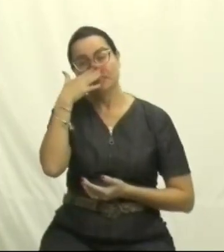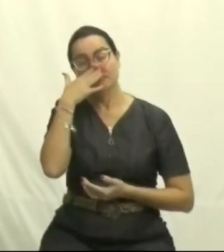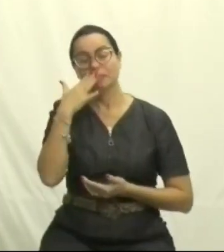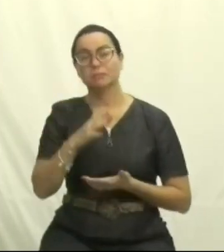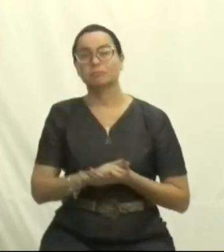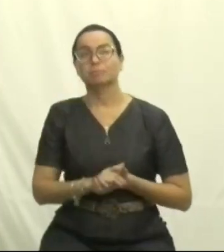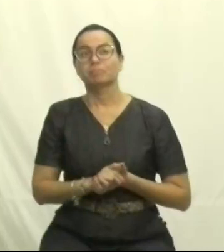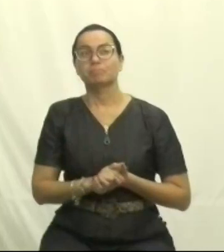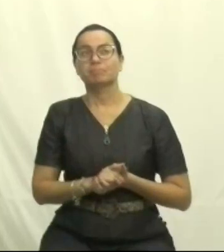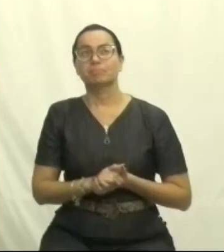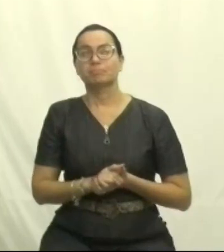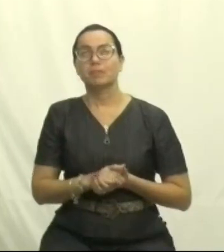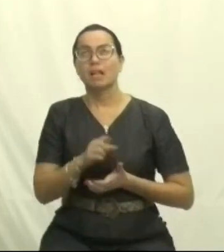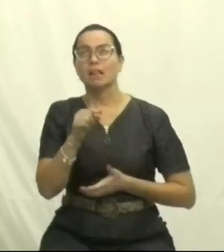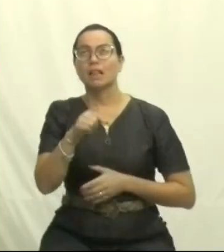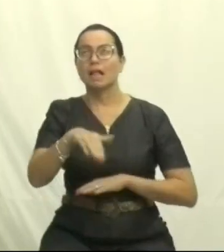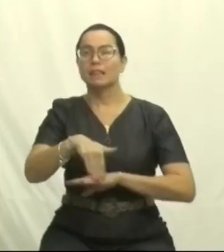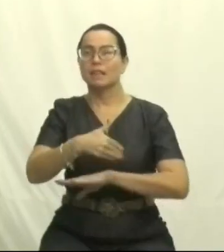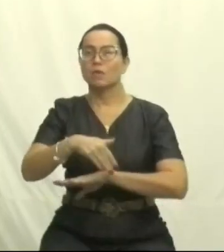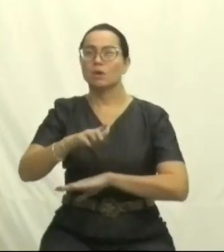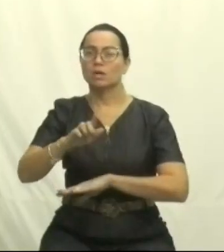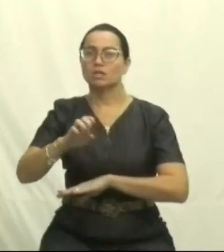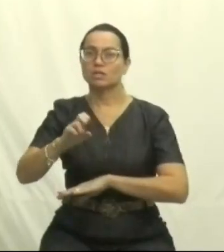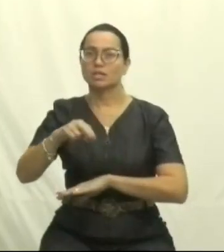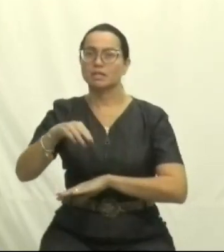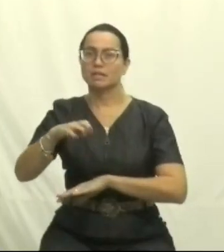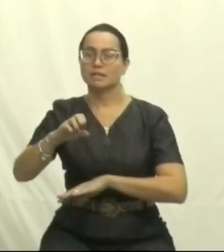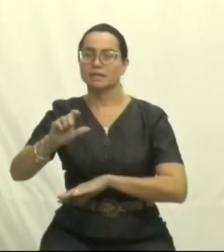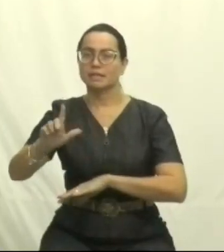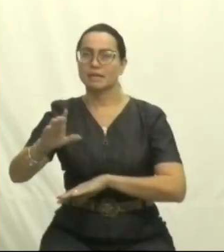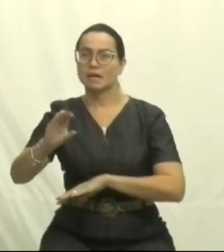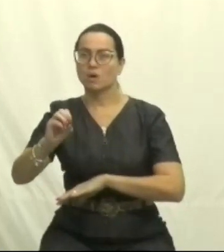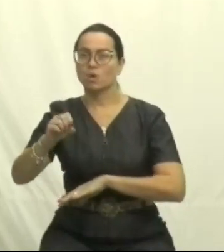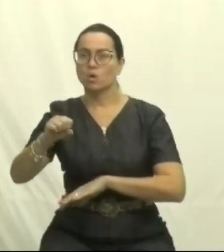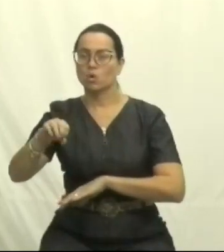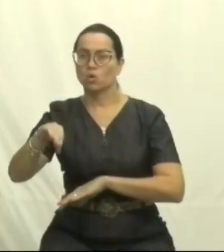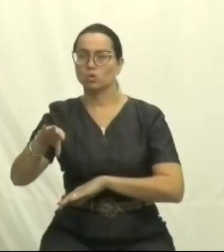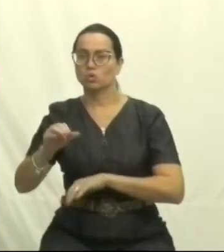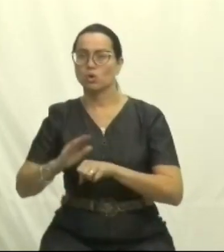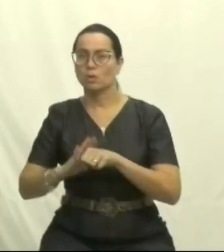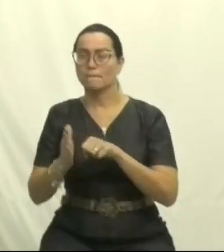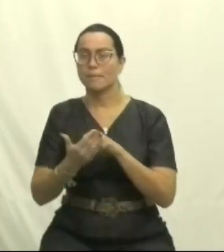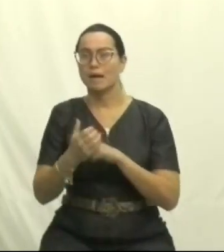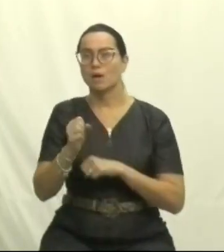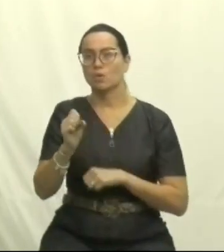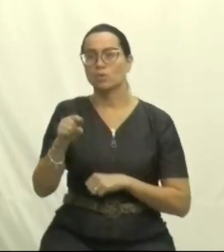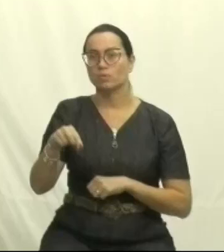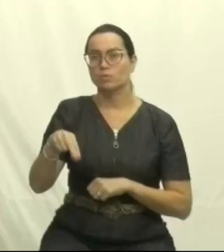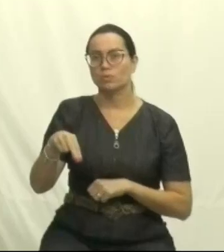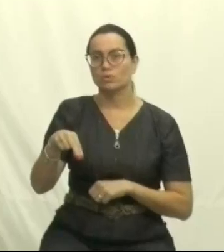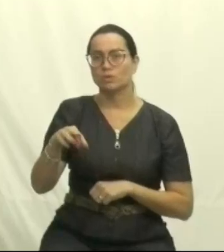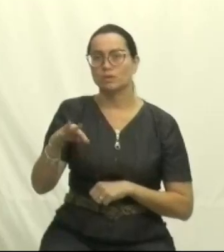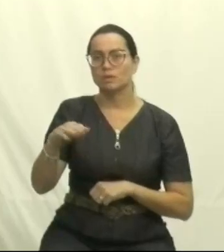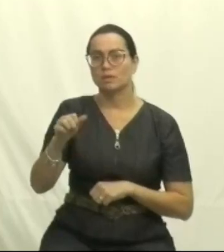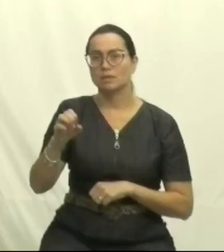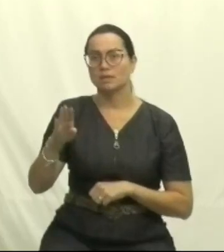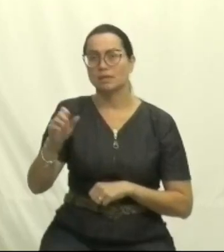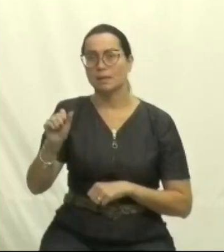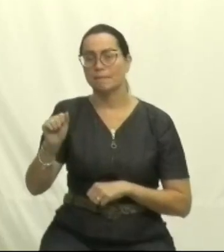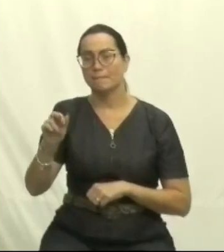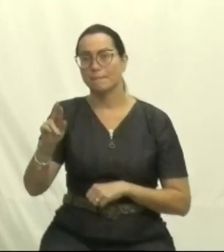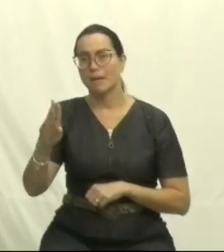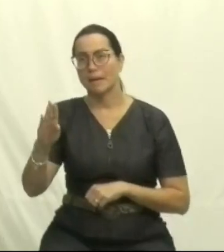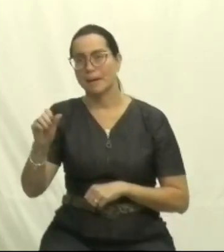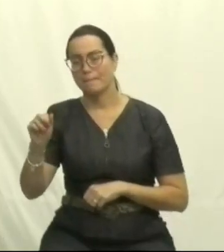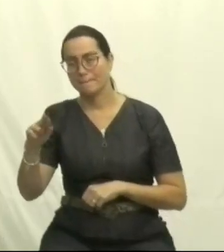rua General Osório, 197, bairro Santa Bárbara. A previsão é que o novo quartel, na